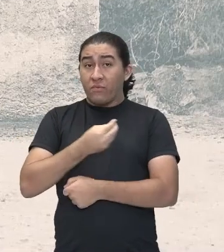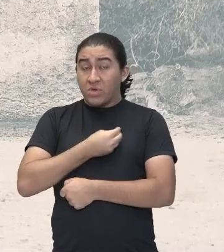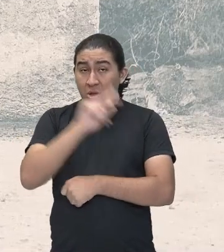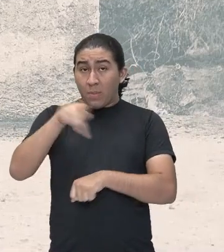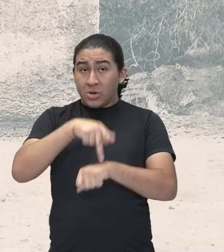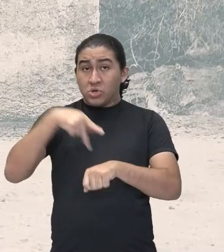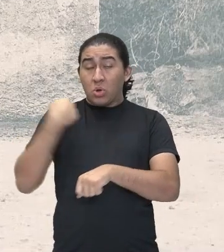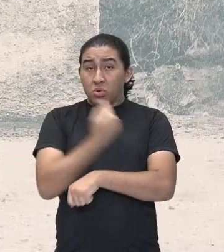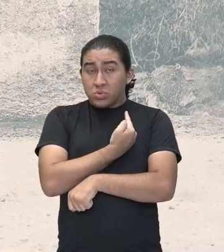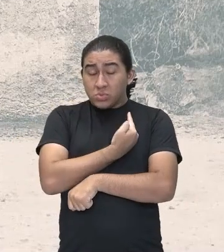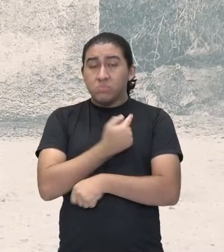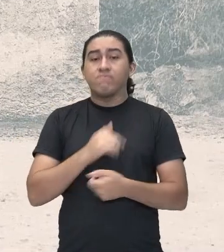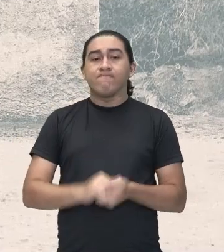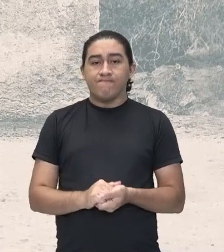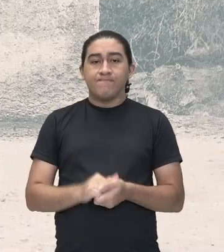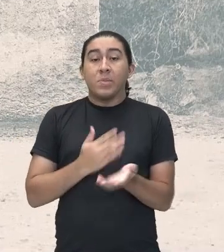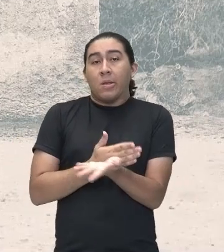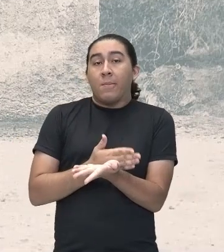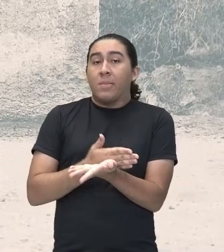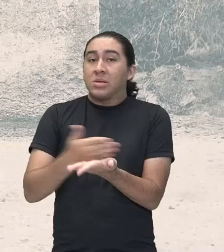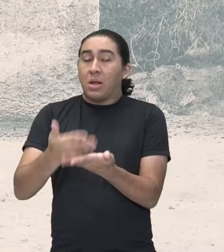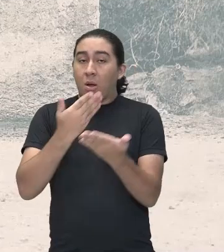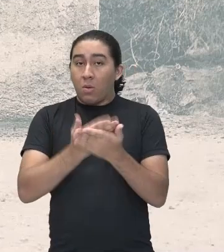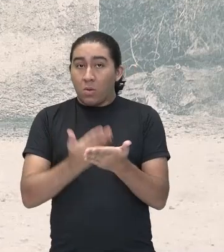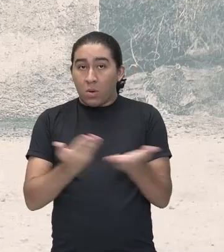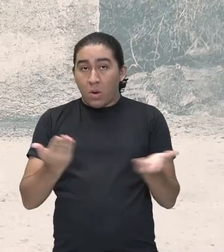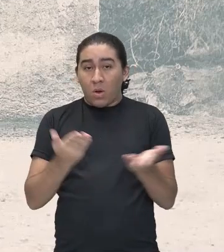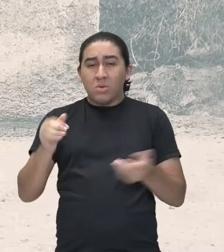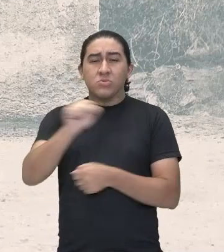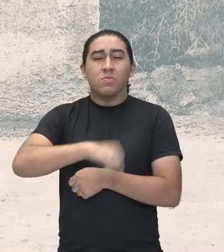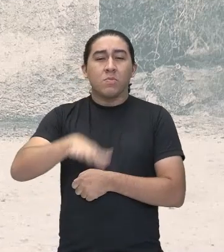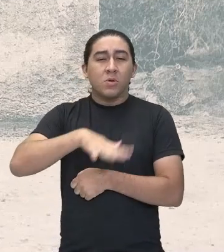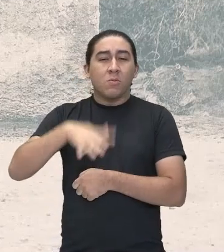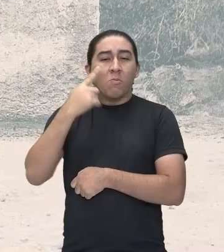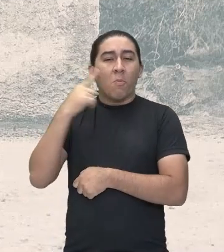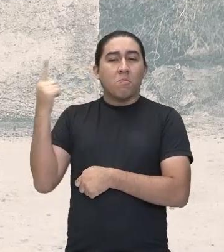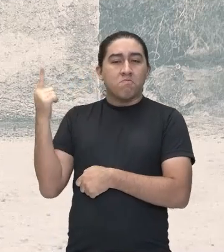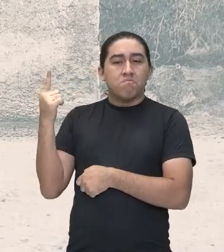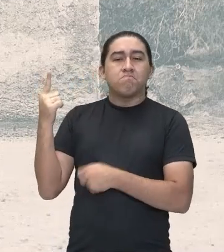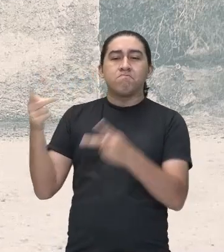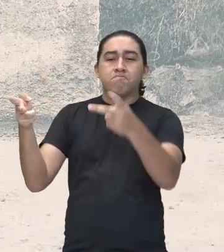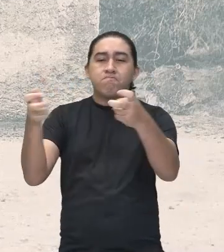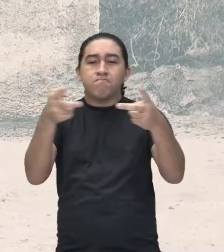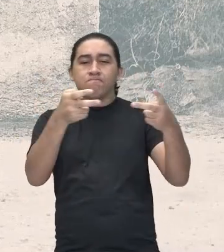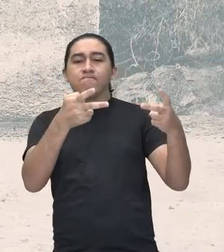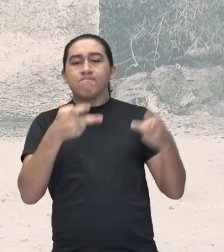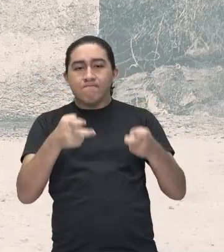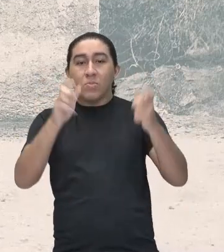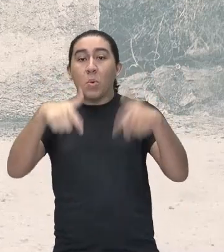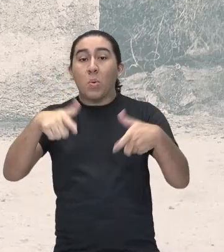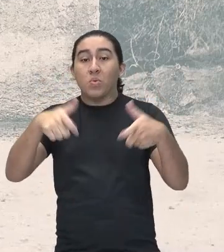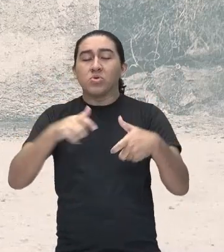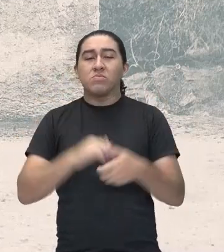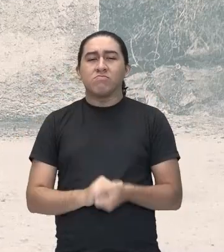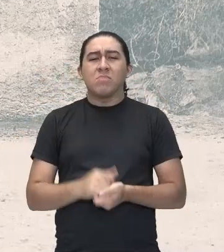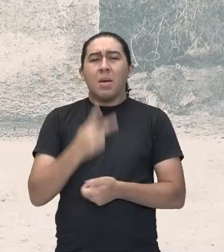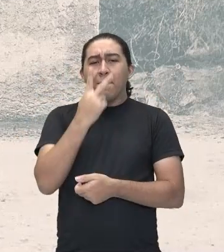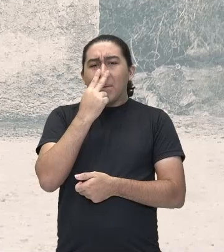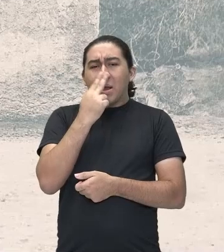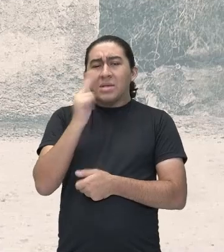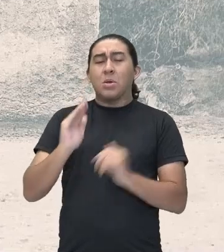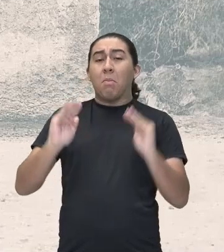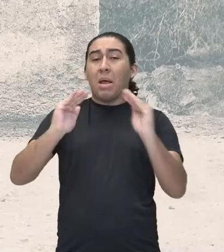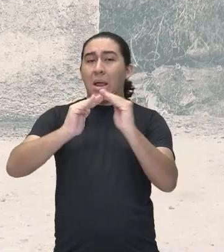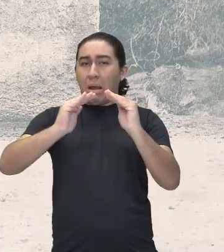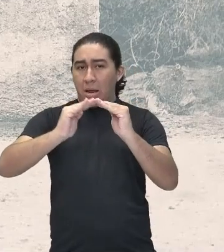do Paraíba. Então, começamos a nossa aula neste cenário em que vocês podem observar aqui exatamente um local, perceba